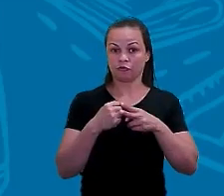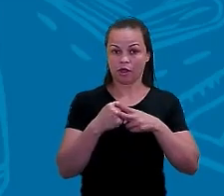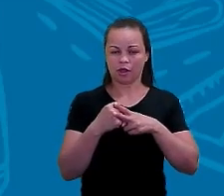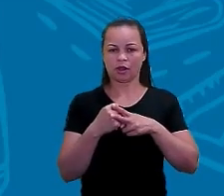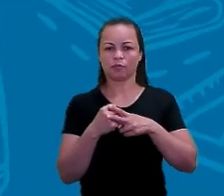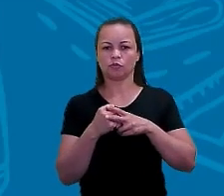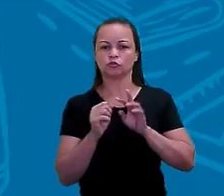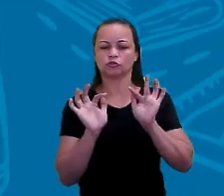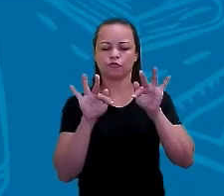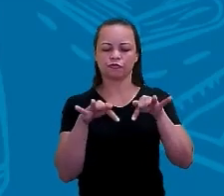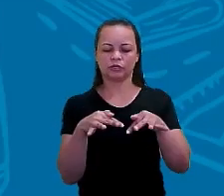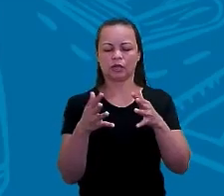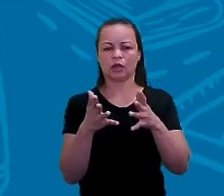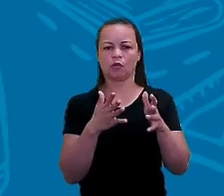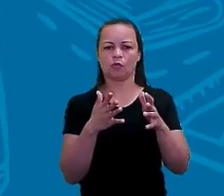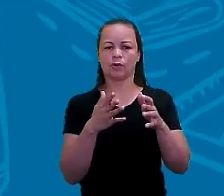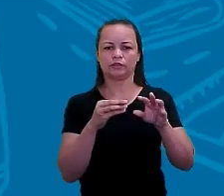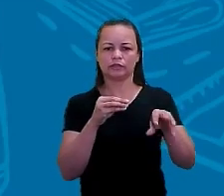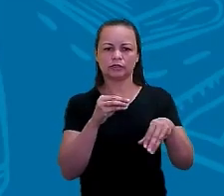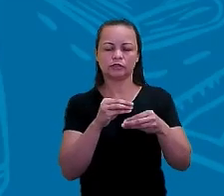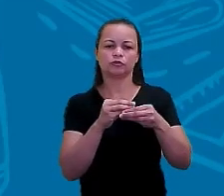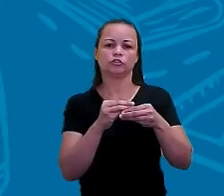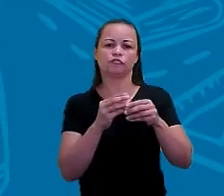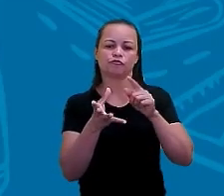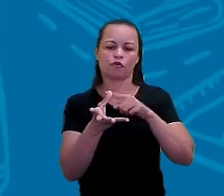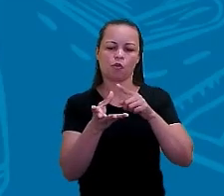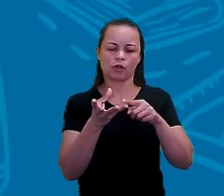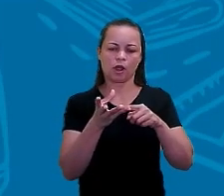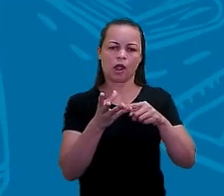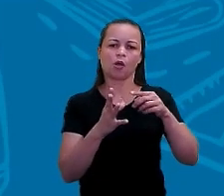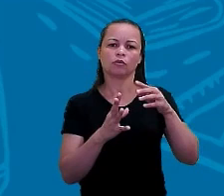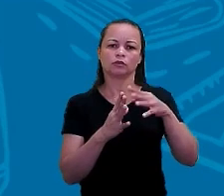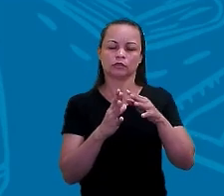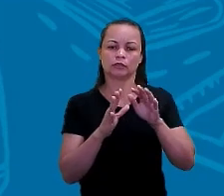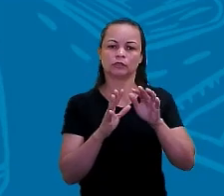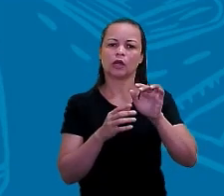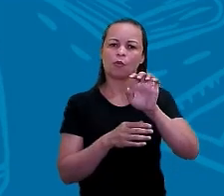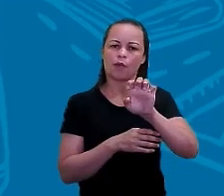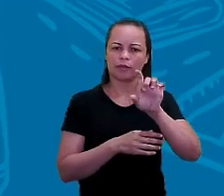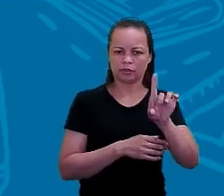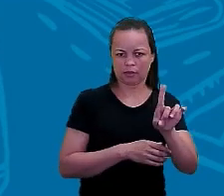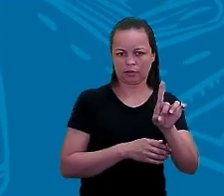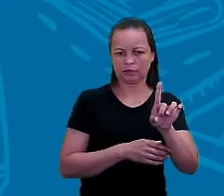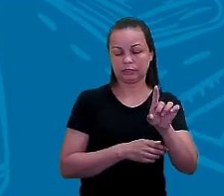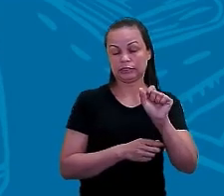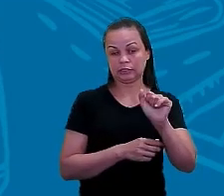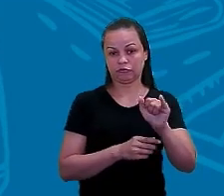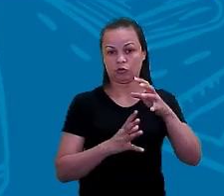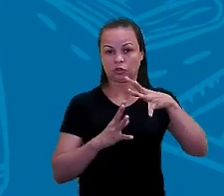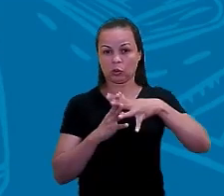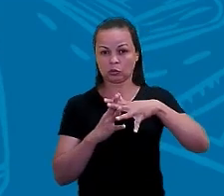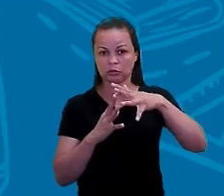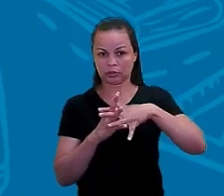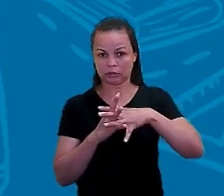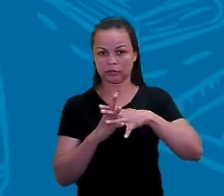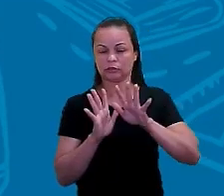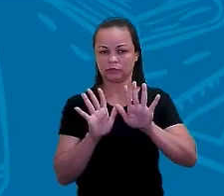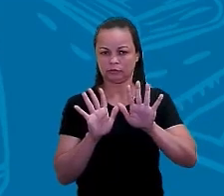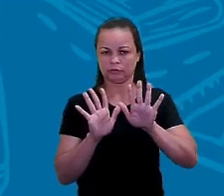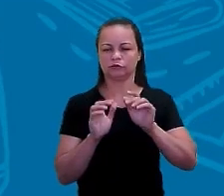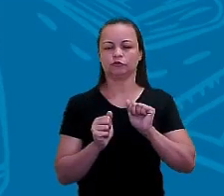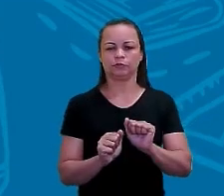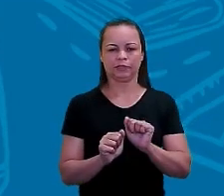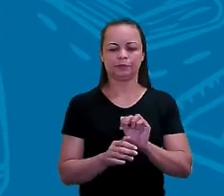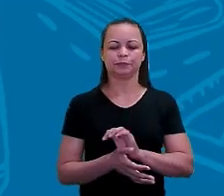Y precedido de vogal, a gente acrescenta ED normal. E se for de consoante? Just a minute. Daqui a